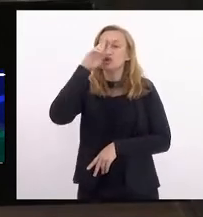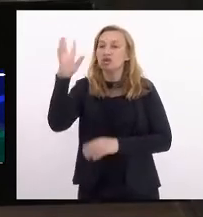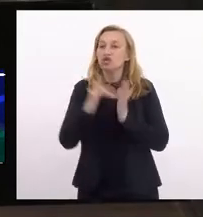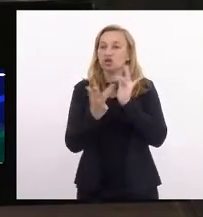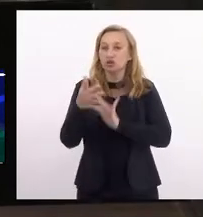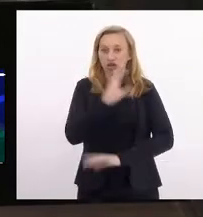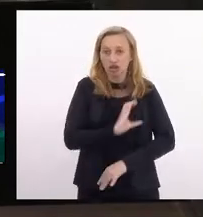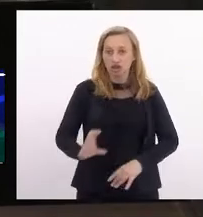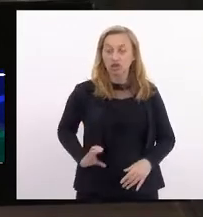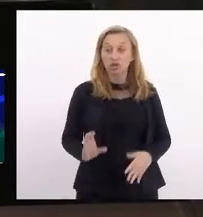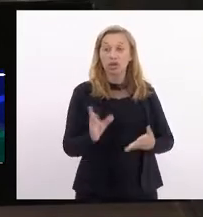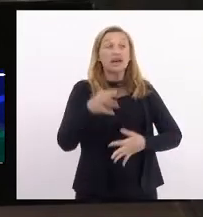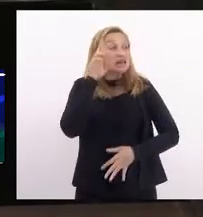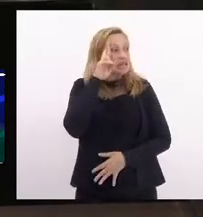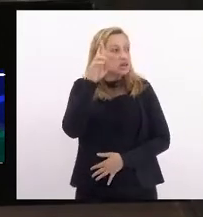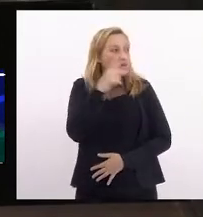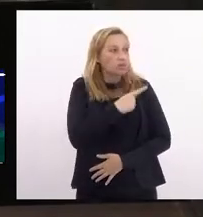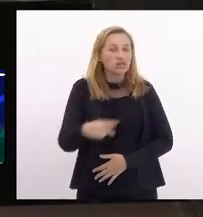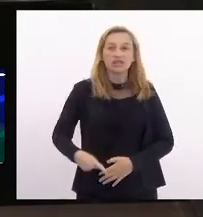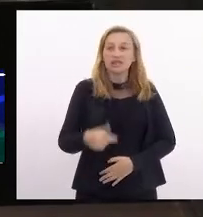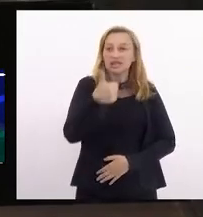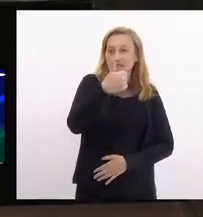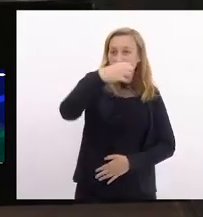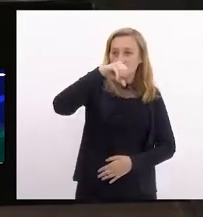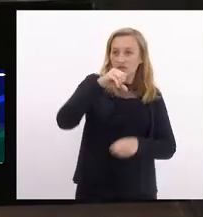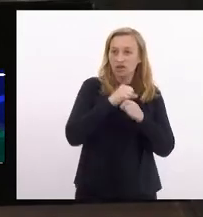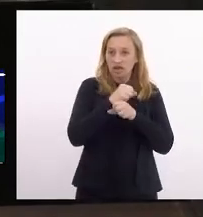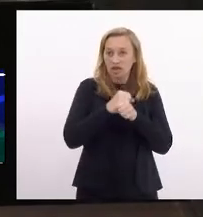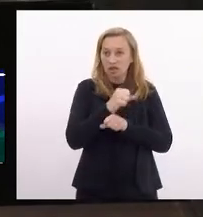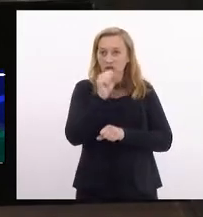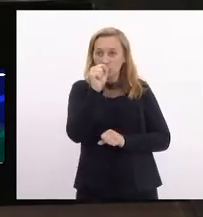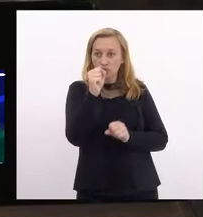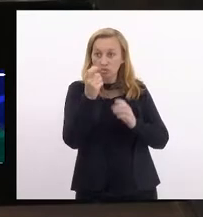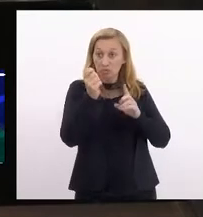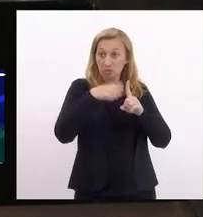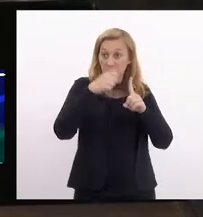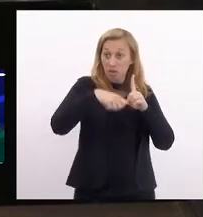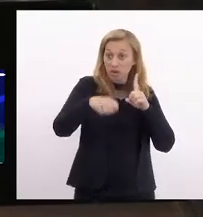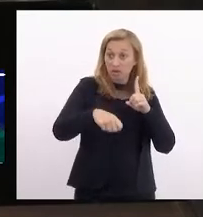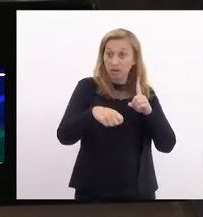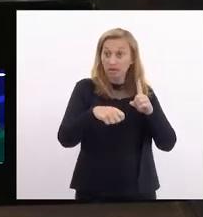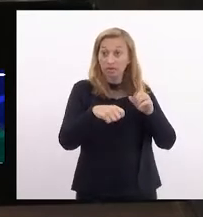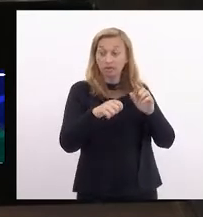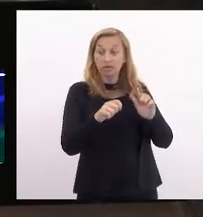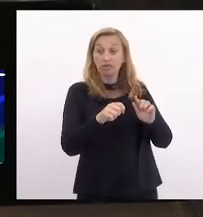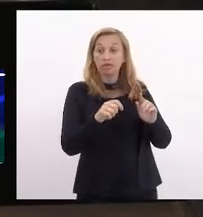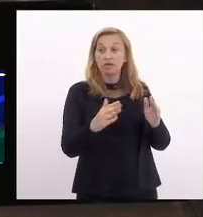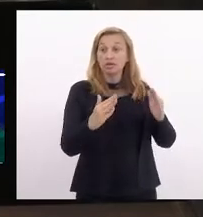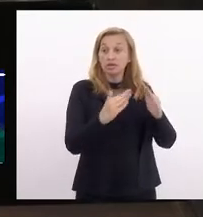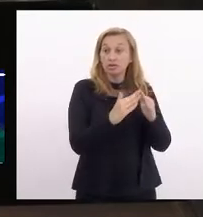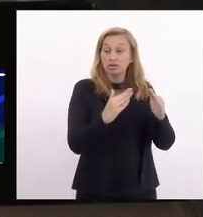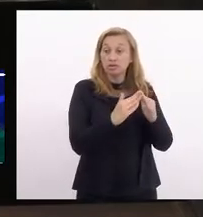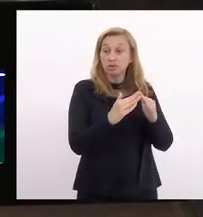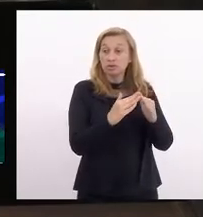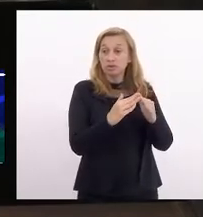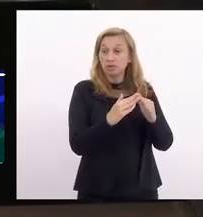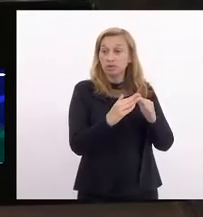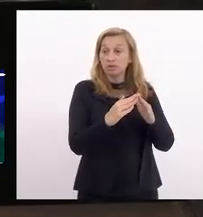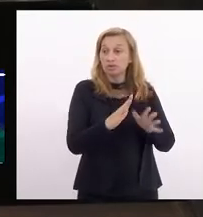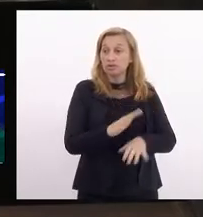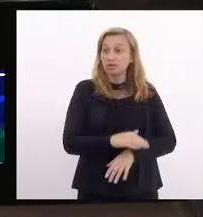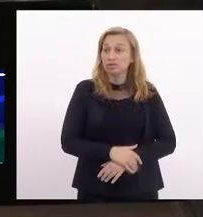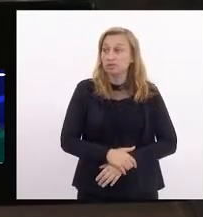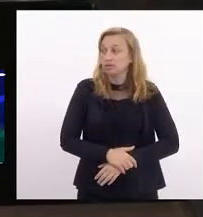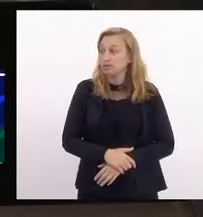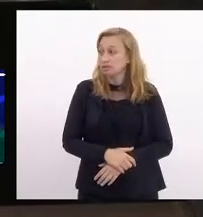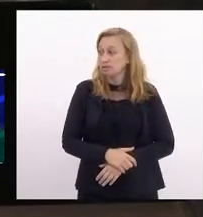o senhor presidente eu estou 19 anos e 8 meses nessa casa e eu confesso a vossa excelência aqui assim um dos projetos mais ousados